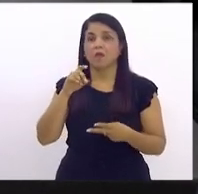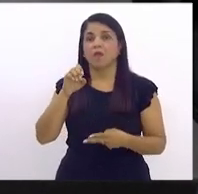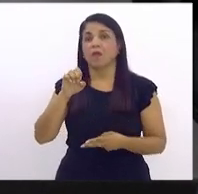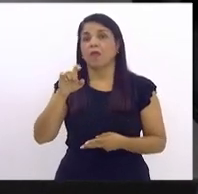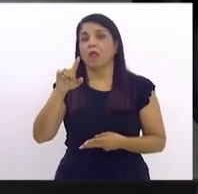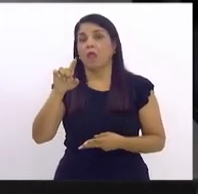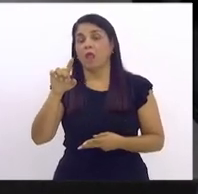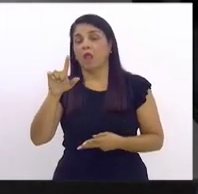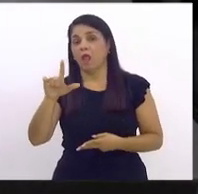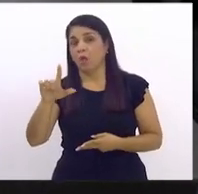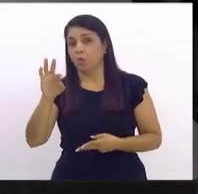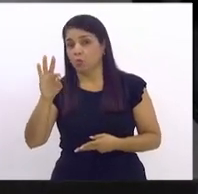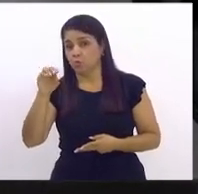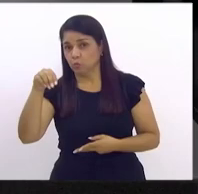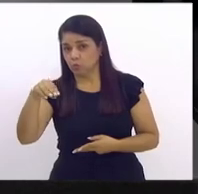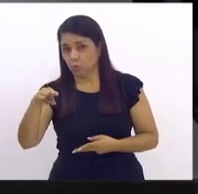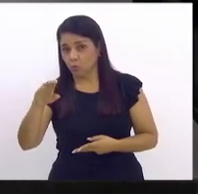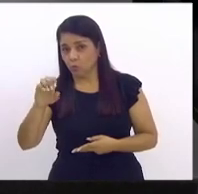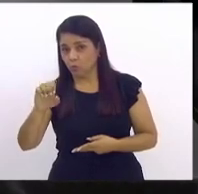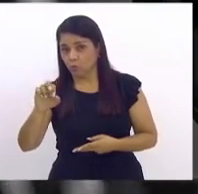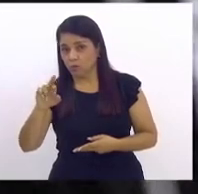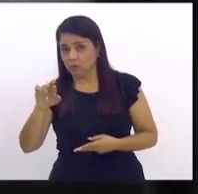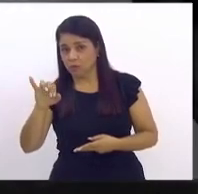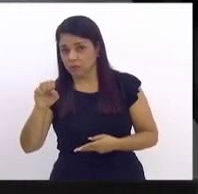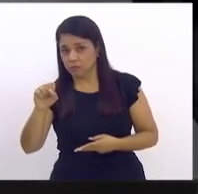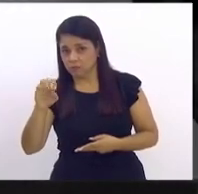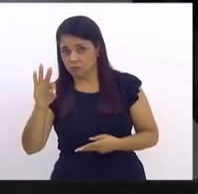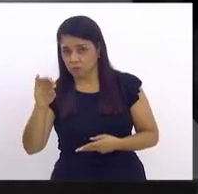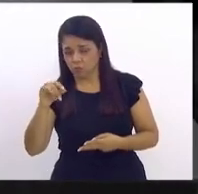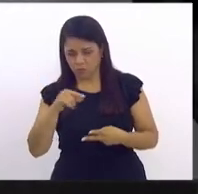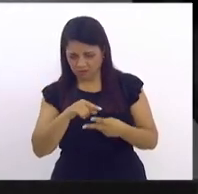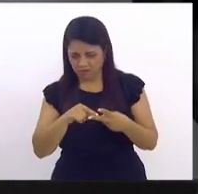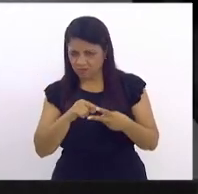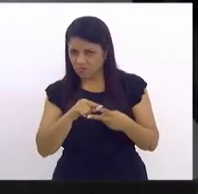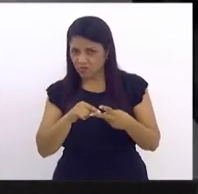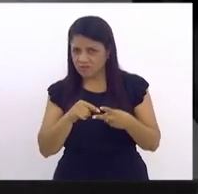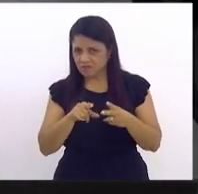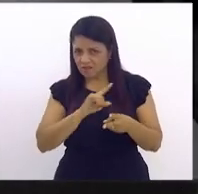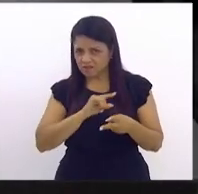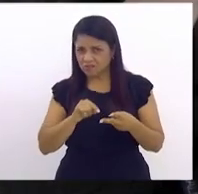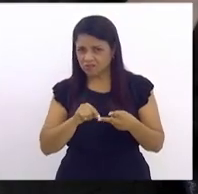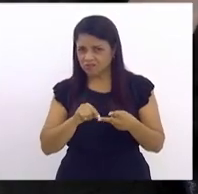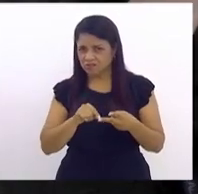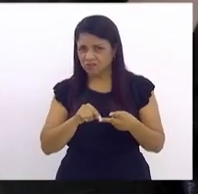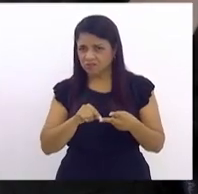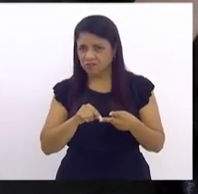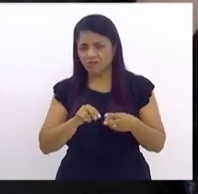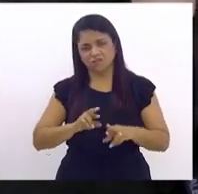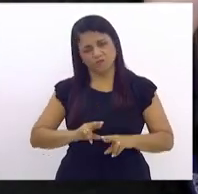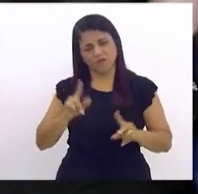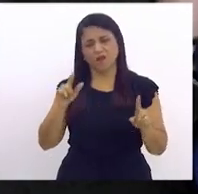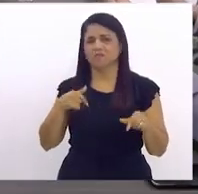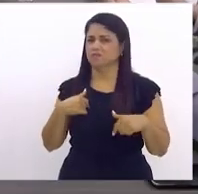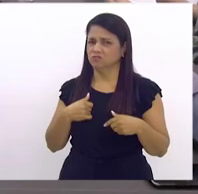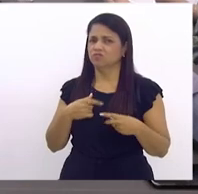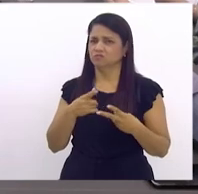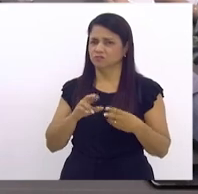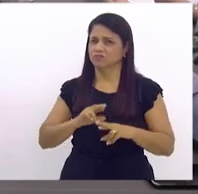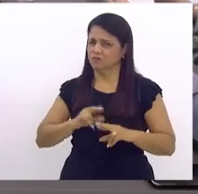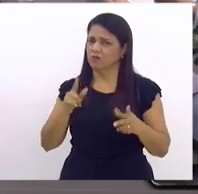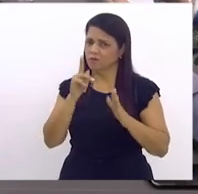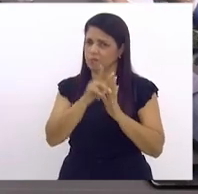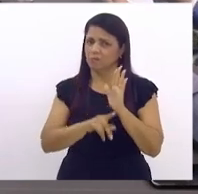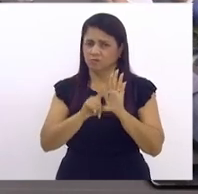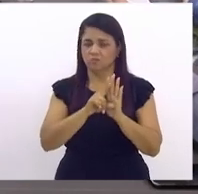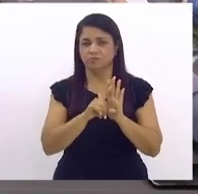Elton Cristo. Eu não, acho que sim. Esse é antes dos dois? Eu acho que é diferente. Presidente, então, para discutir